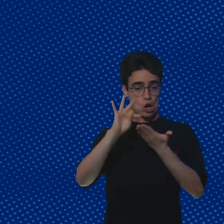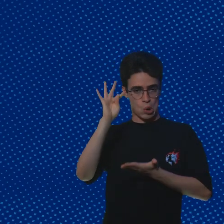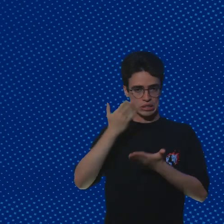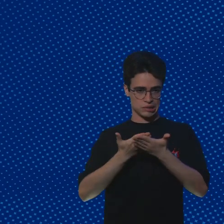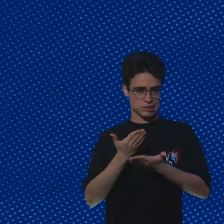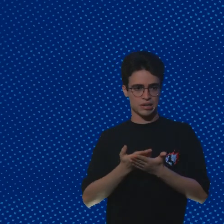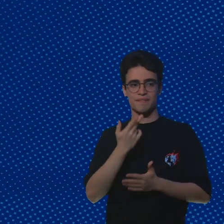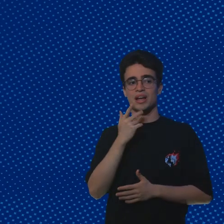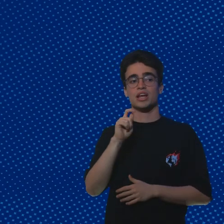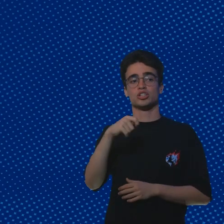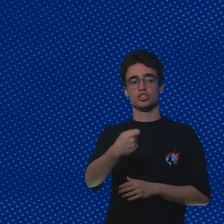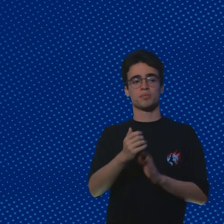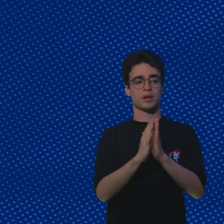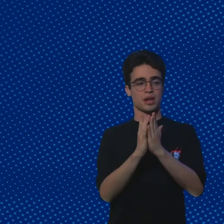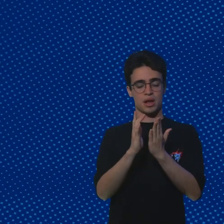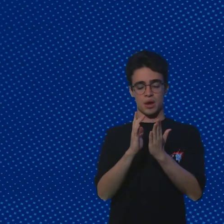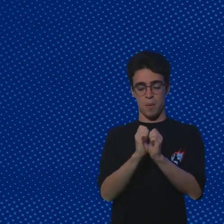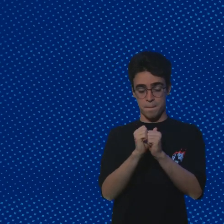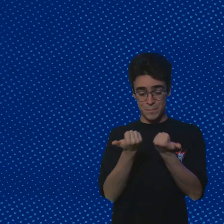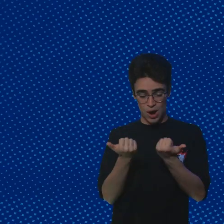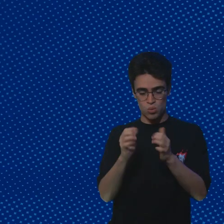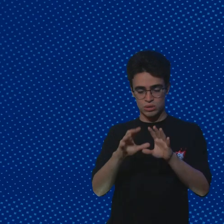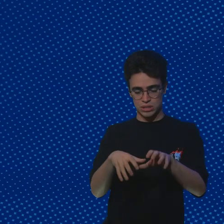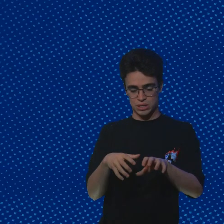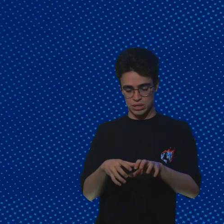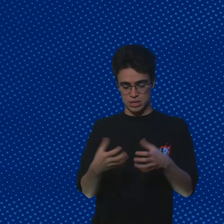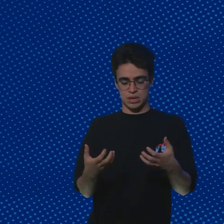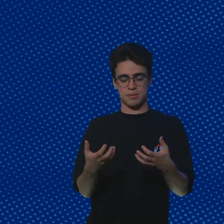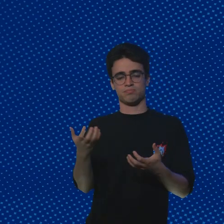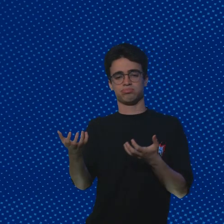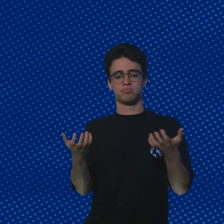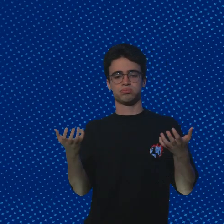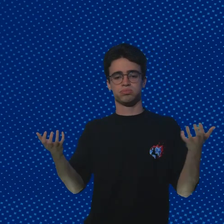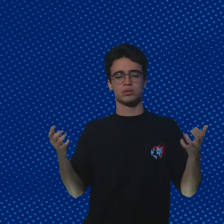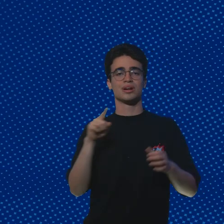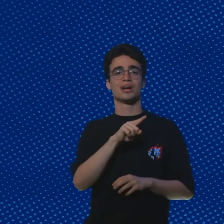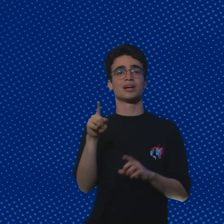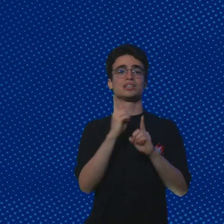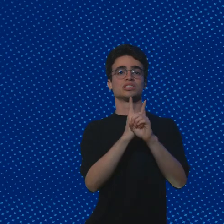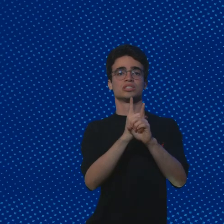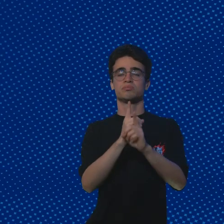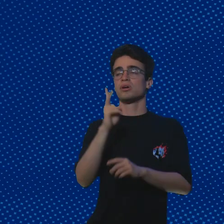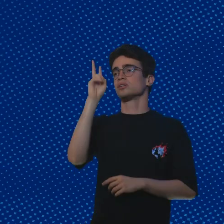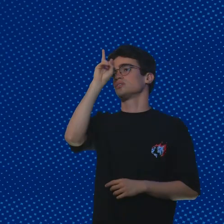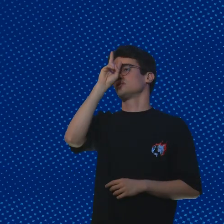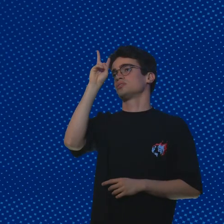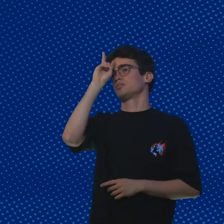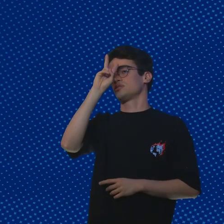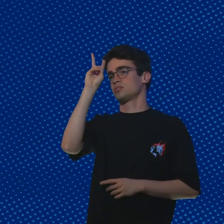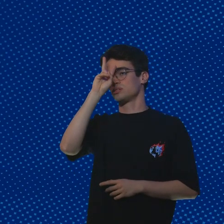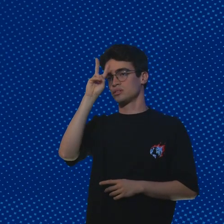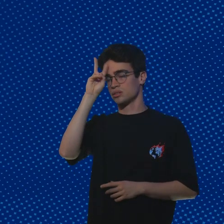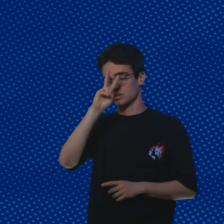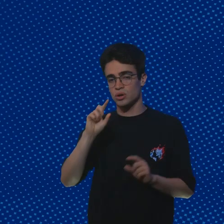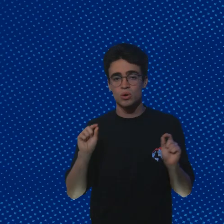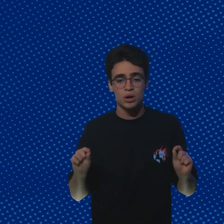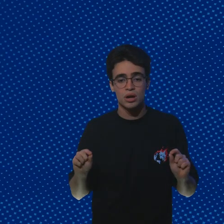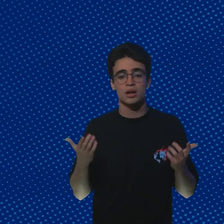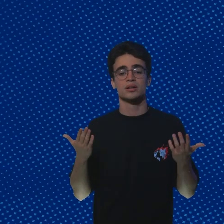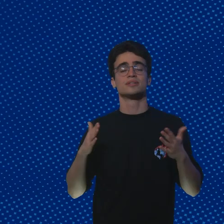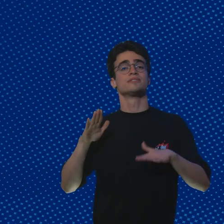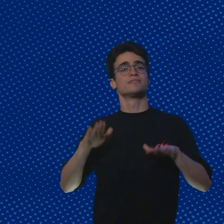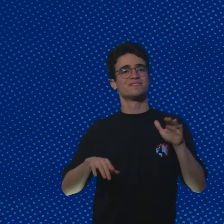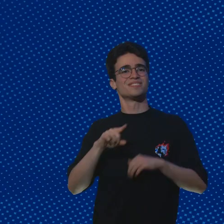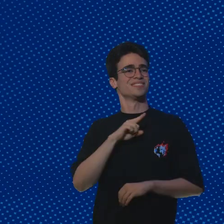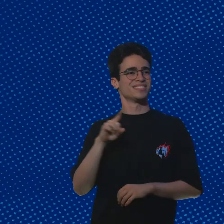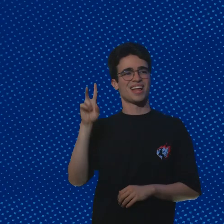pão leva a uma memória desses discípulos, de que talvez eles estivessem na multiplicação dos 5